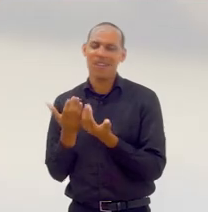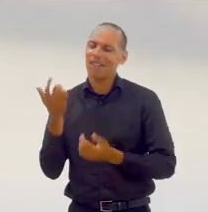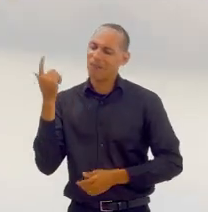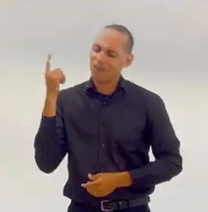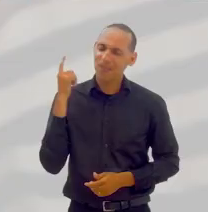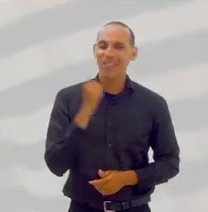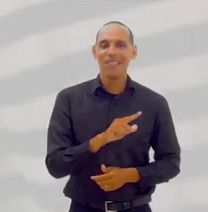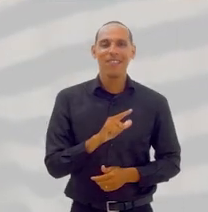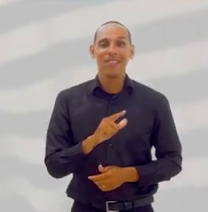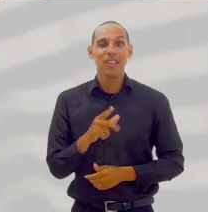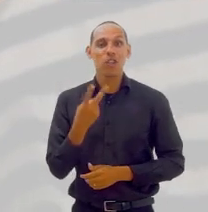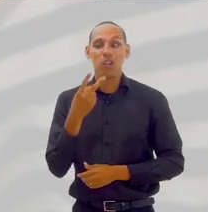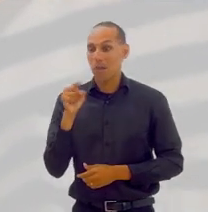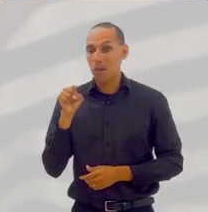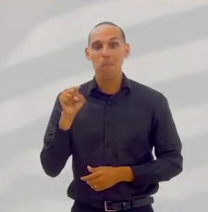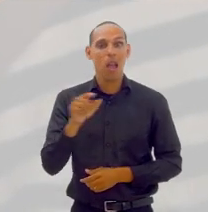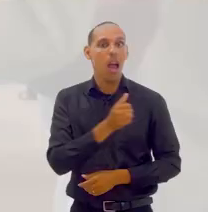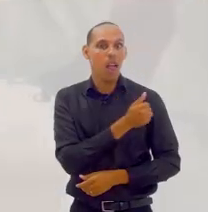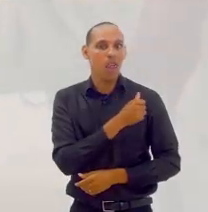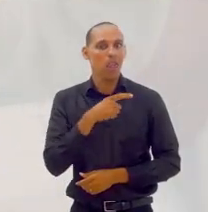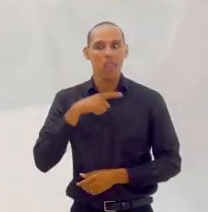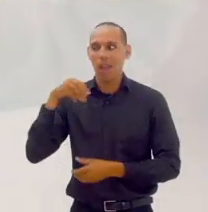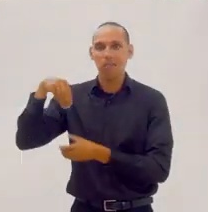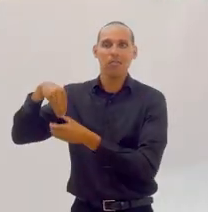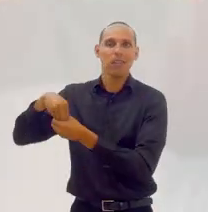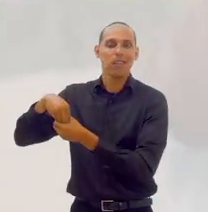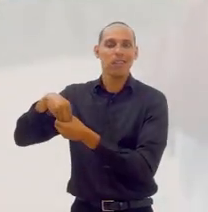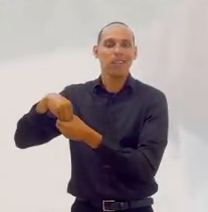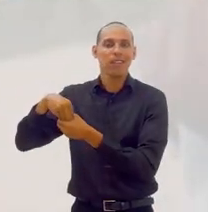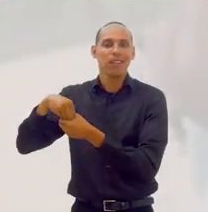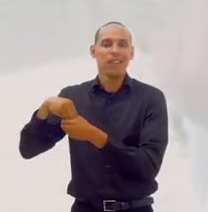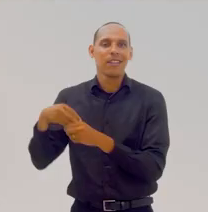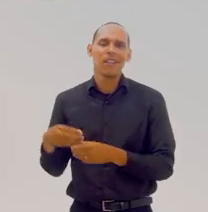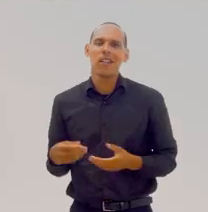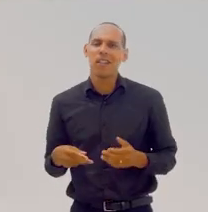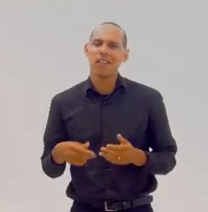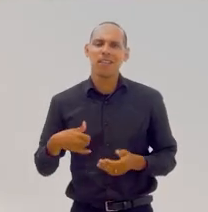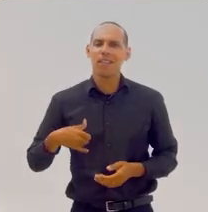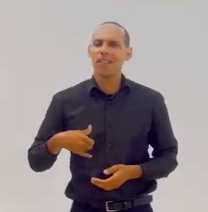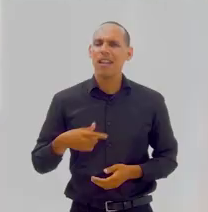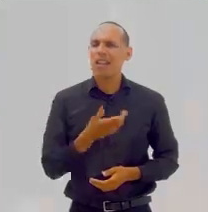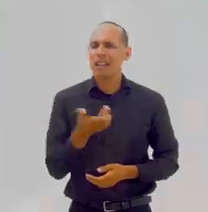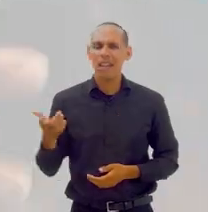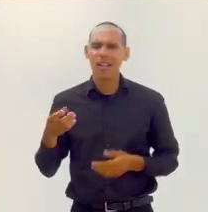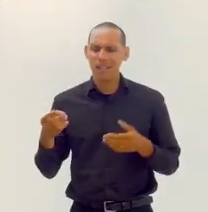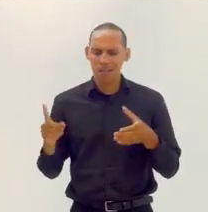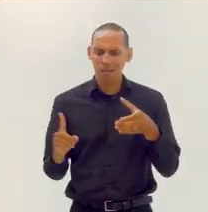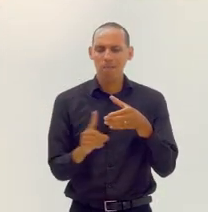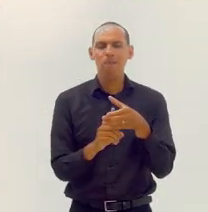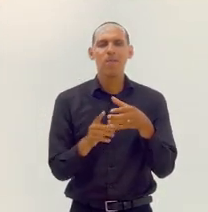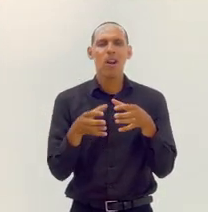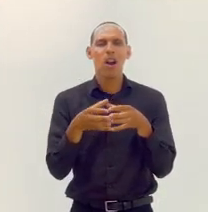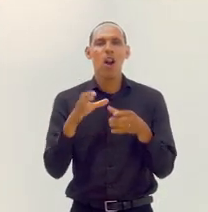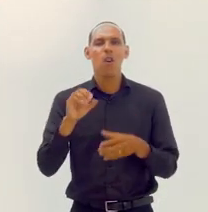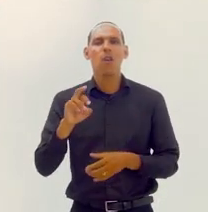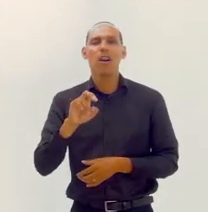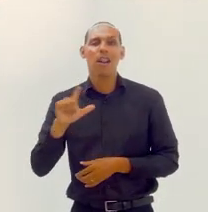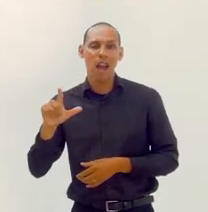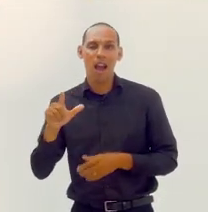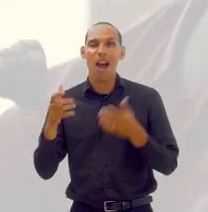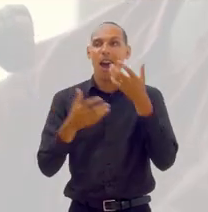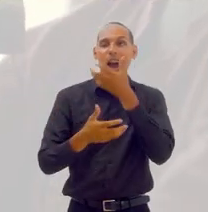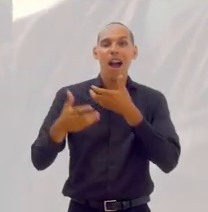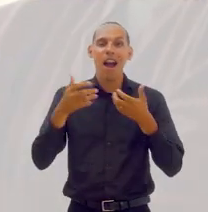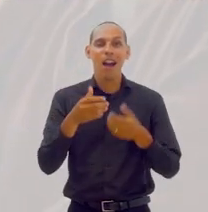nós temos praticamente 2 mil alunos, integrantes de 17 corais, de